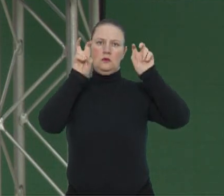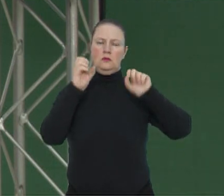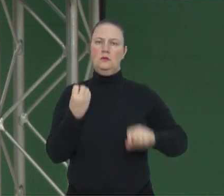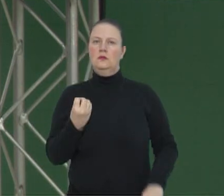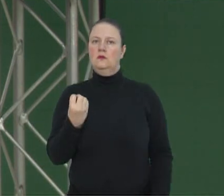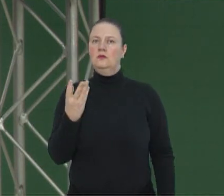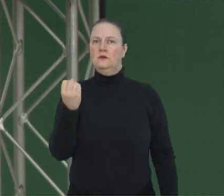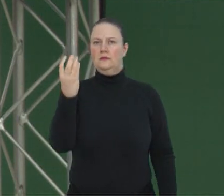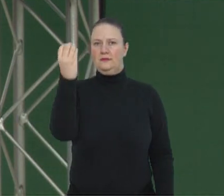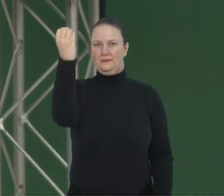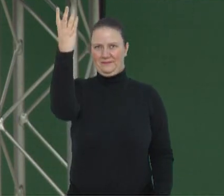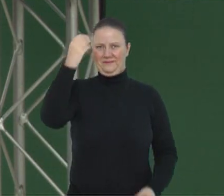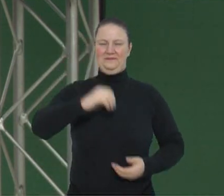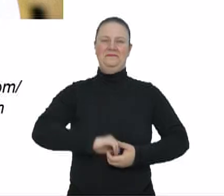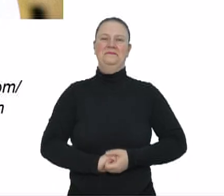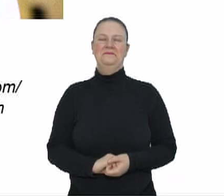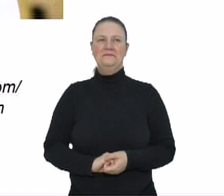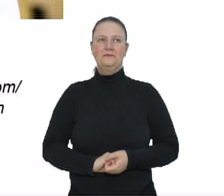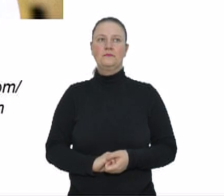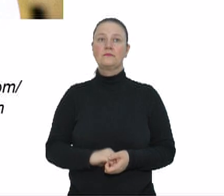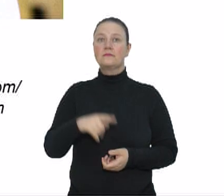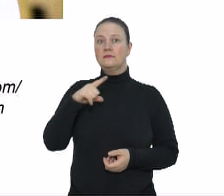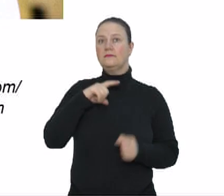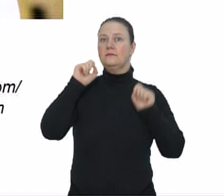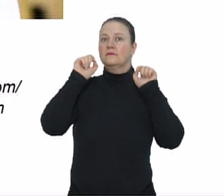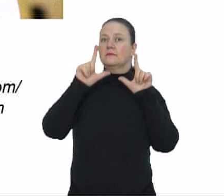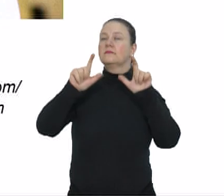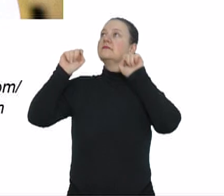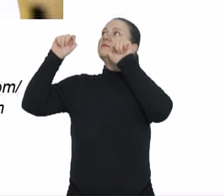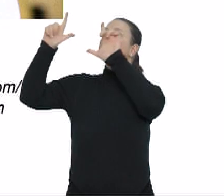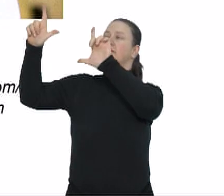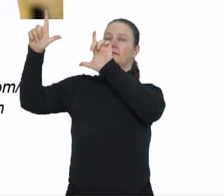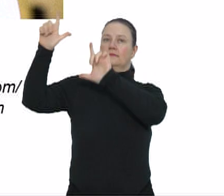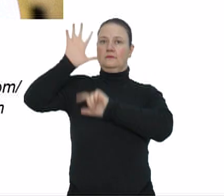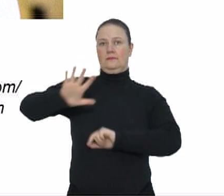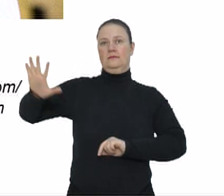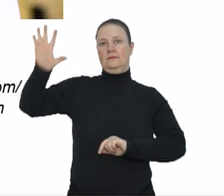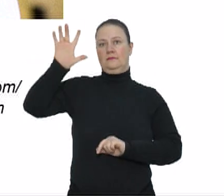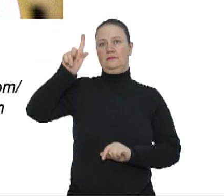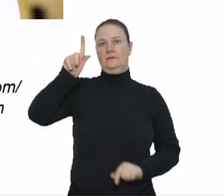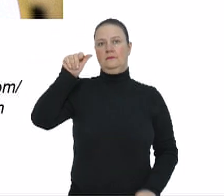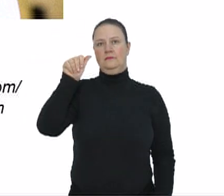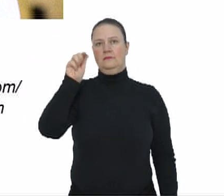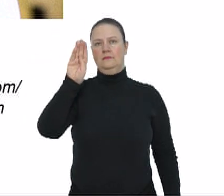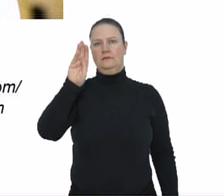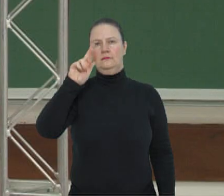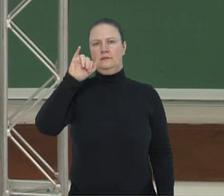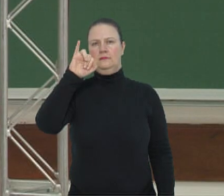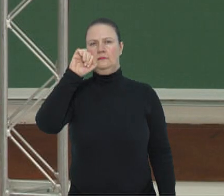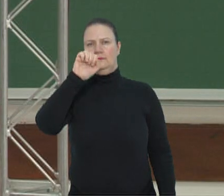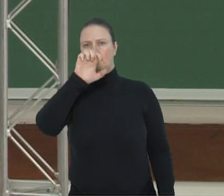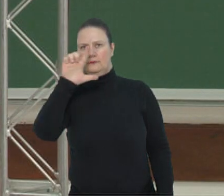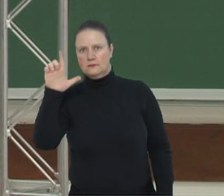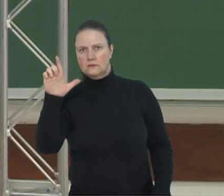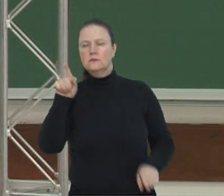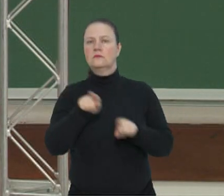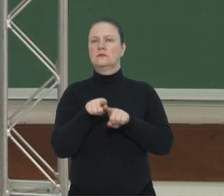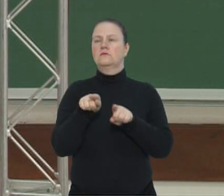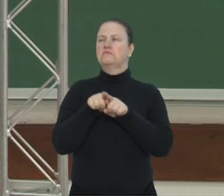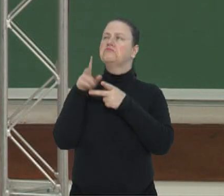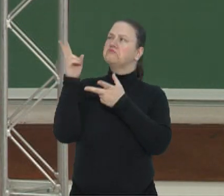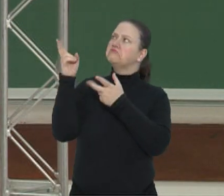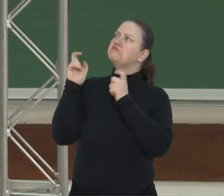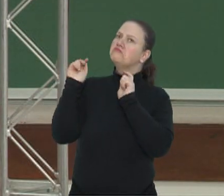viajar, ok? Vocês têm imagem aqui de Gabriel García Márquez, né? E podem